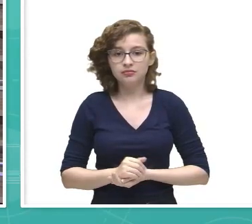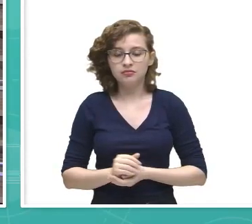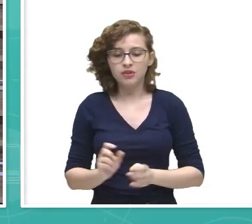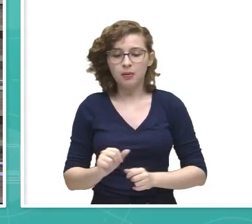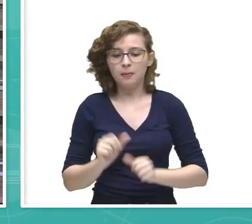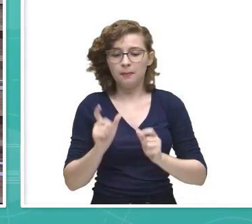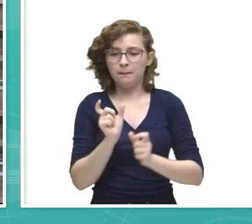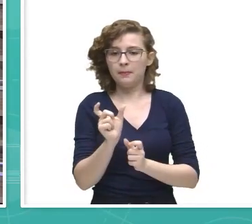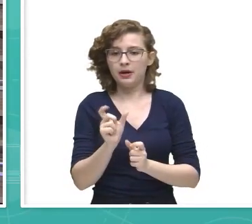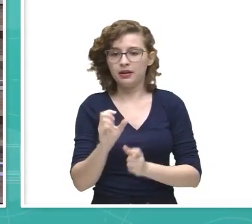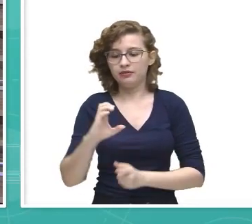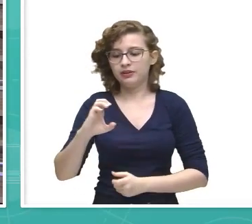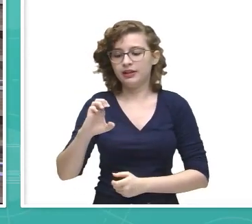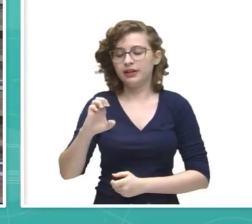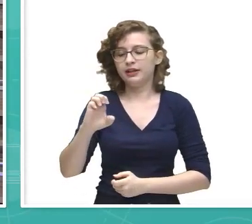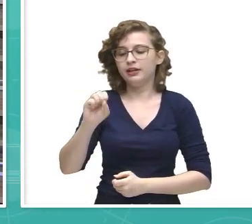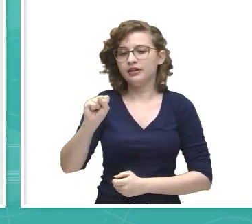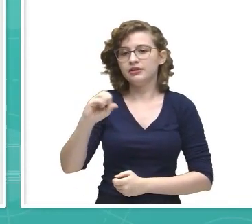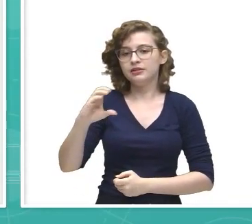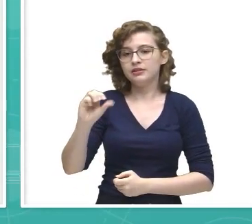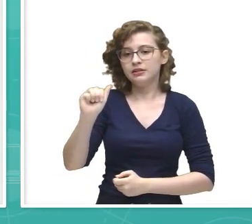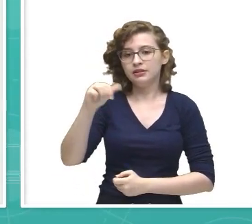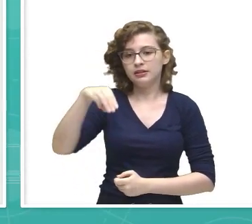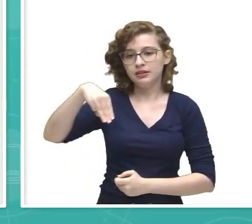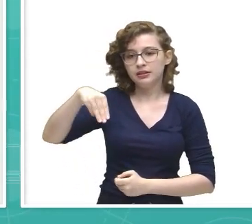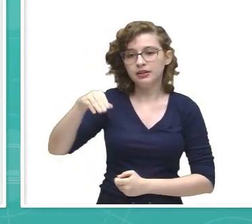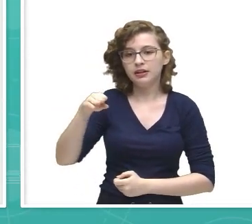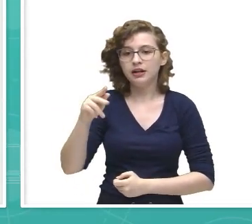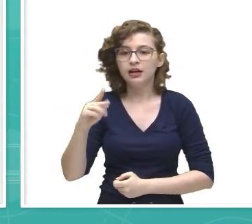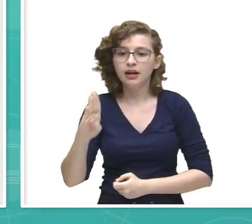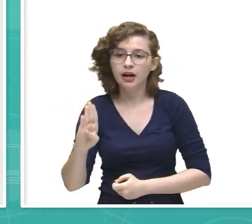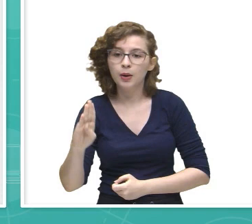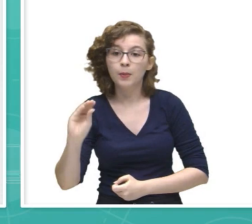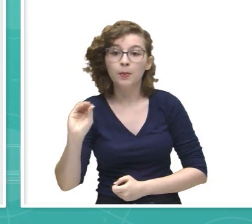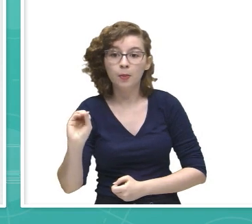de escambo. Daqui a pouco, daqui